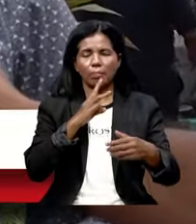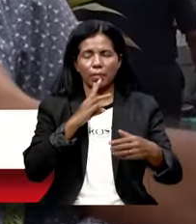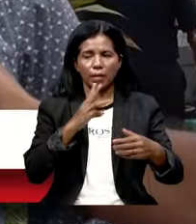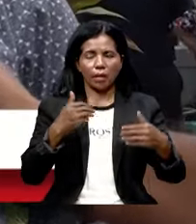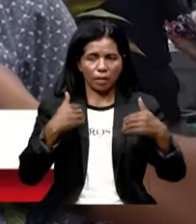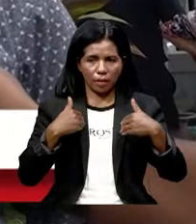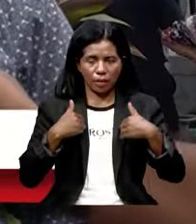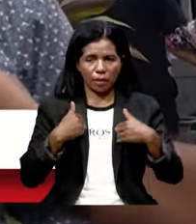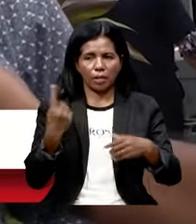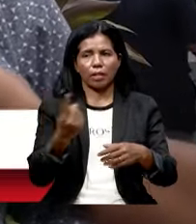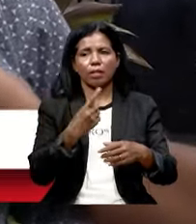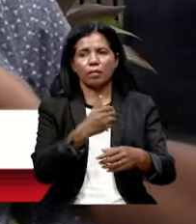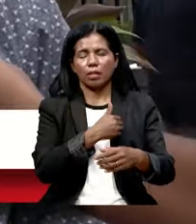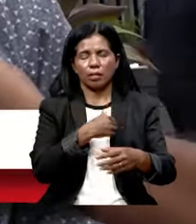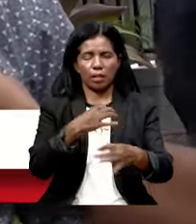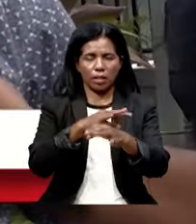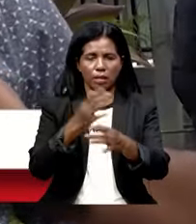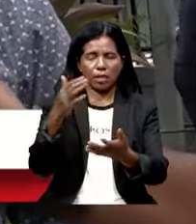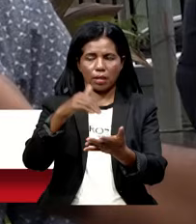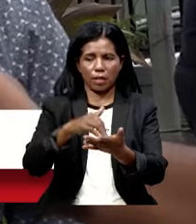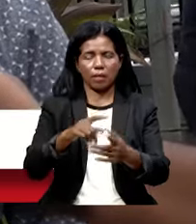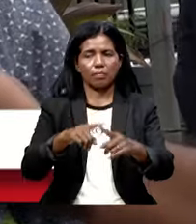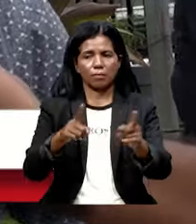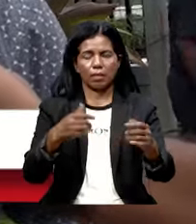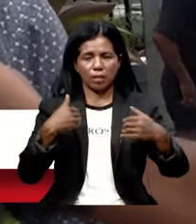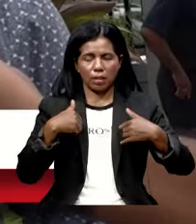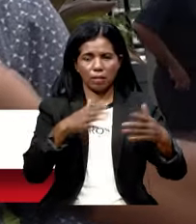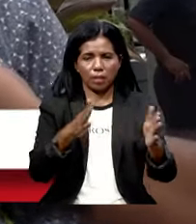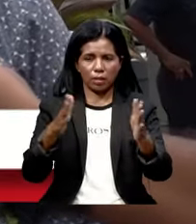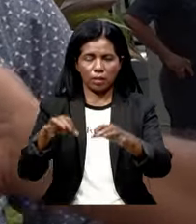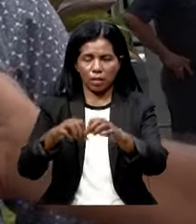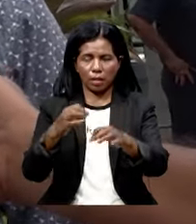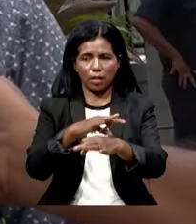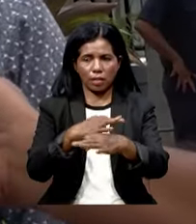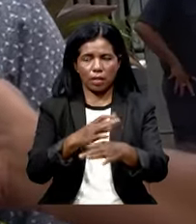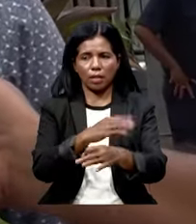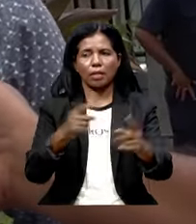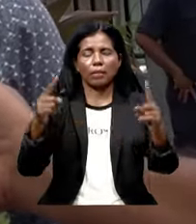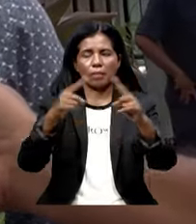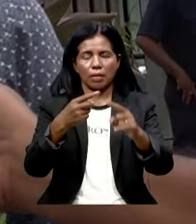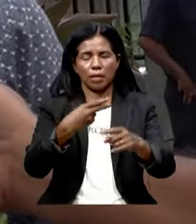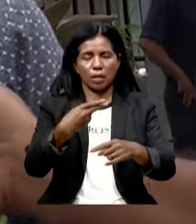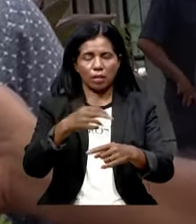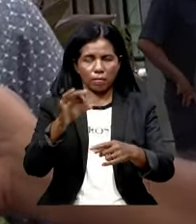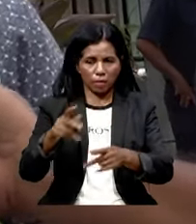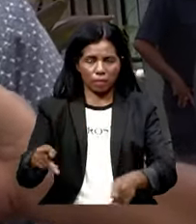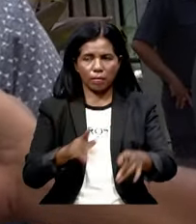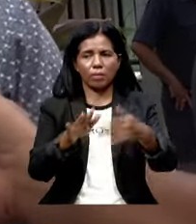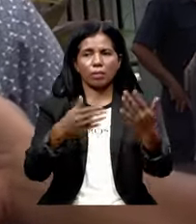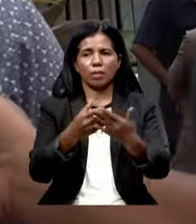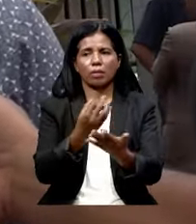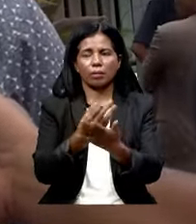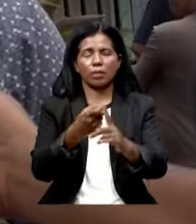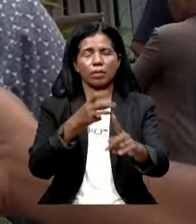Ihanaba be só que será que instalação. Agora, o processo instala ela, vai a Liliu, vai sentir a público, senhor Nebema, que orçamento